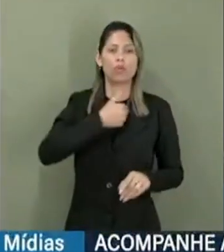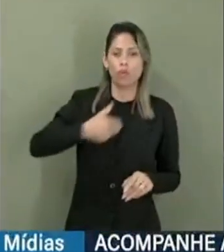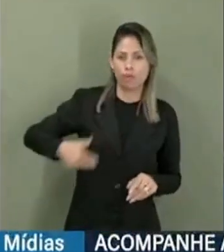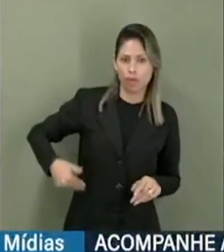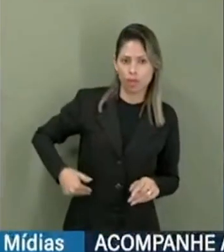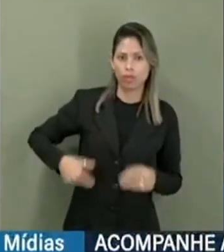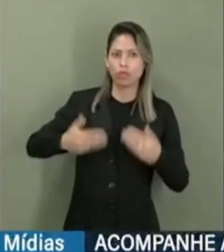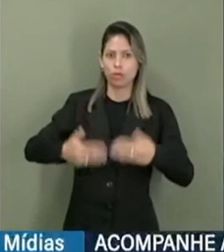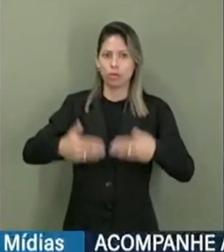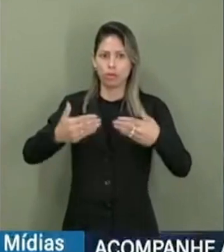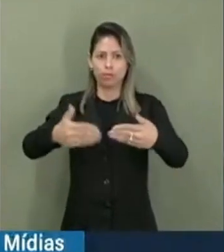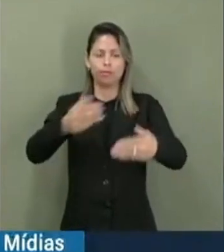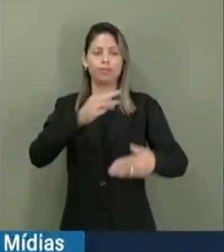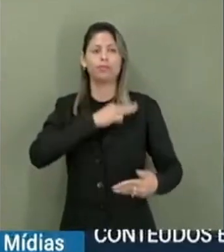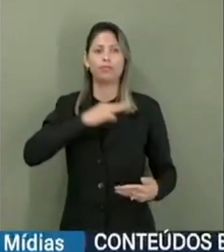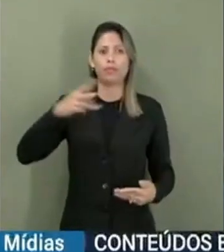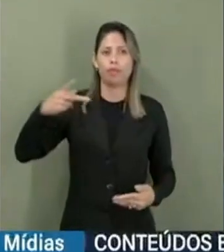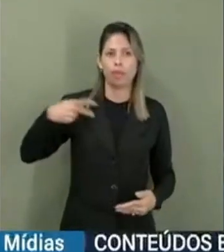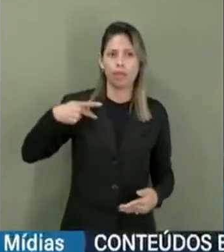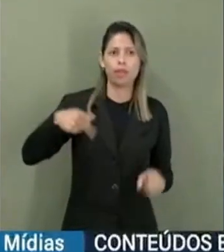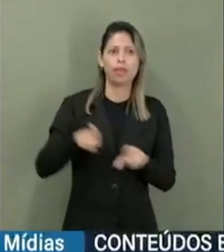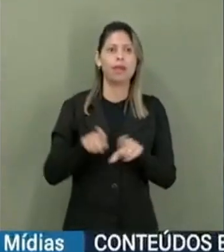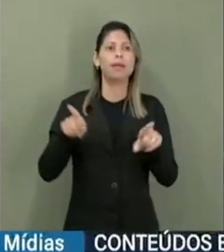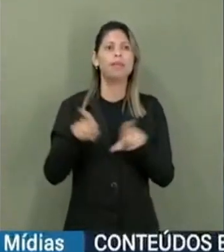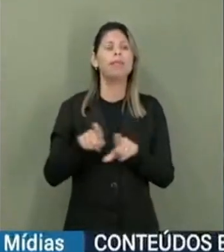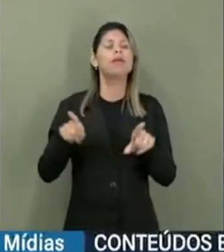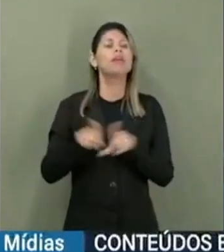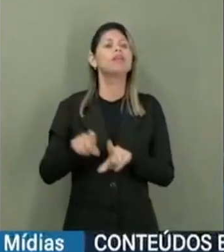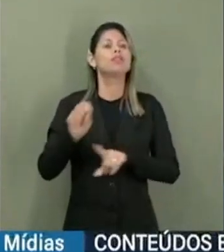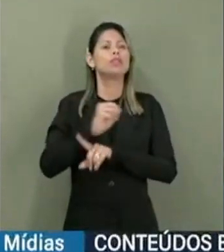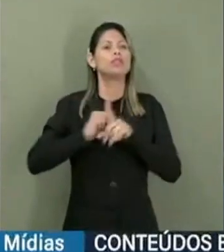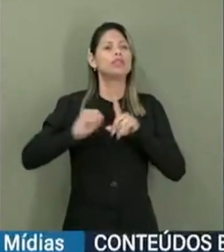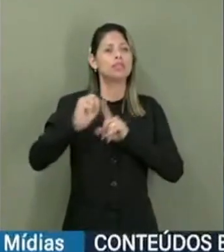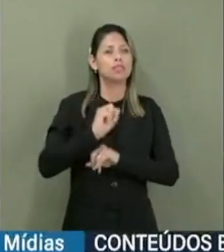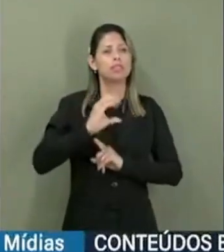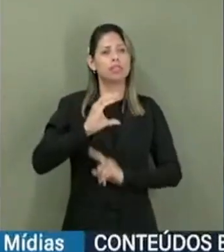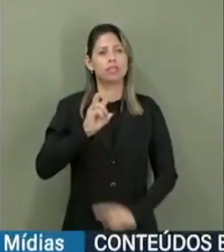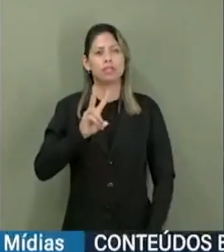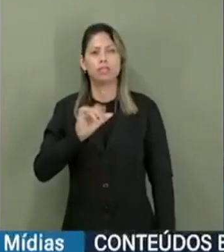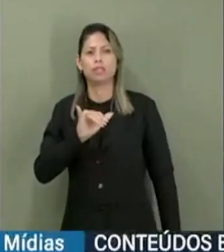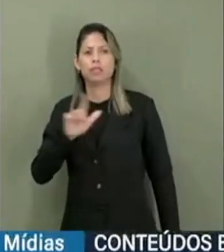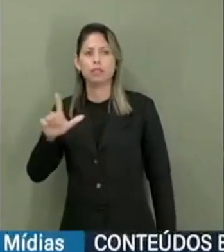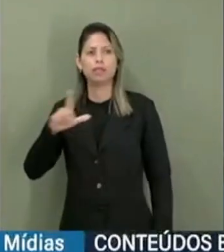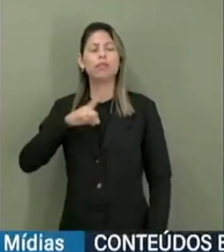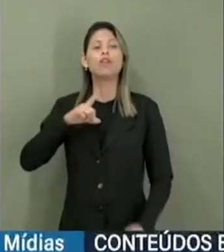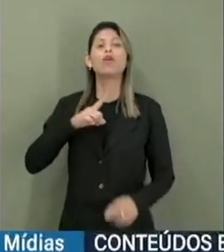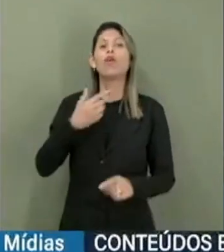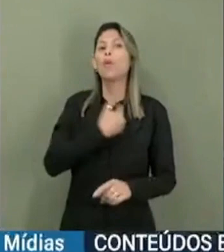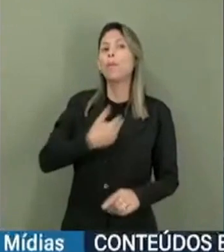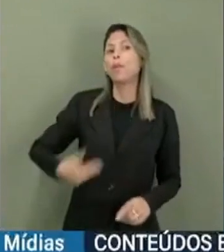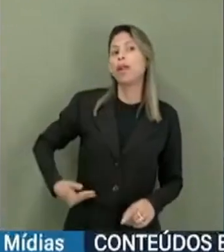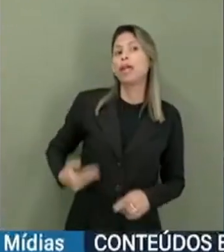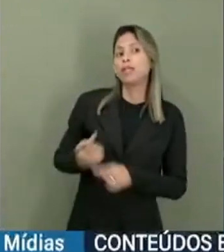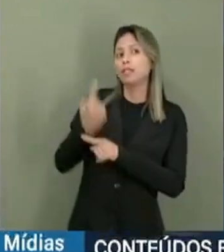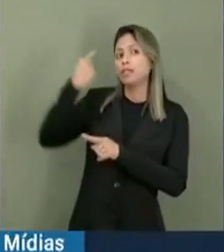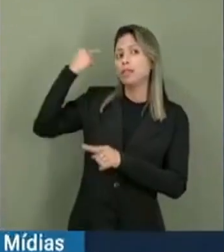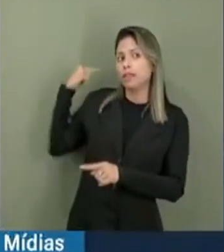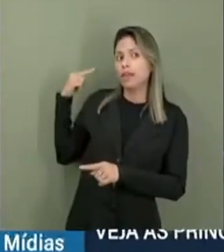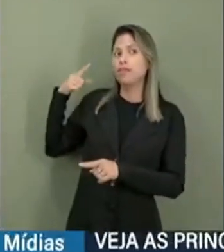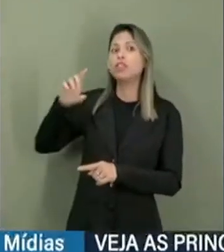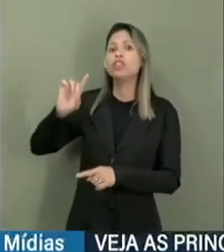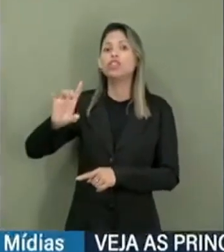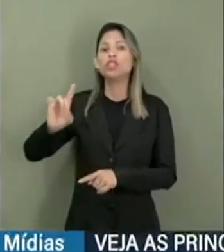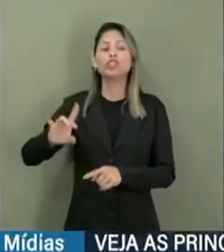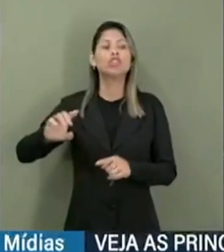ministério público e sociedade civil Diferentemente do presidente anterior que ficava Passeando